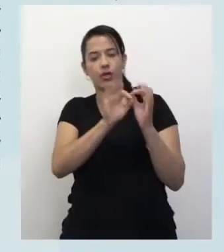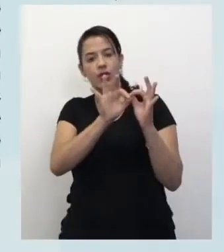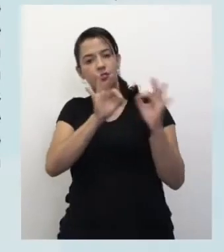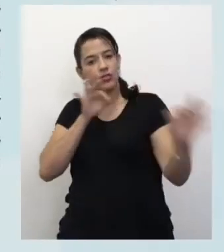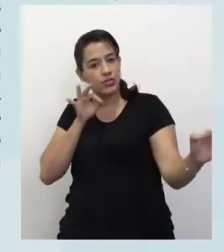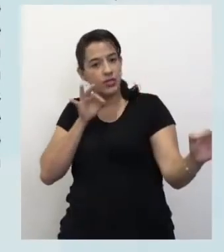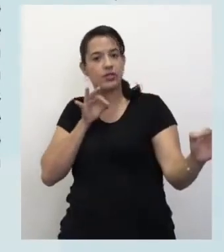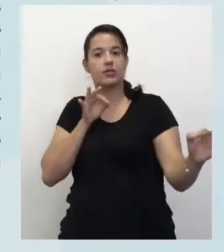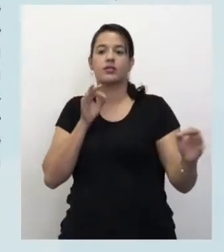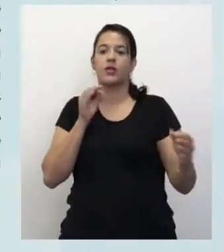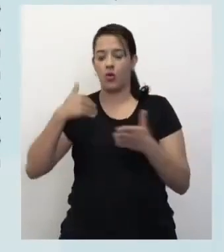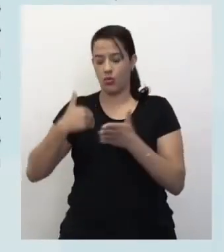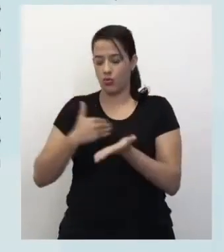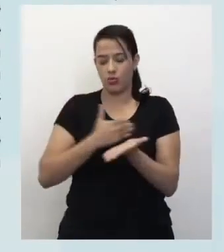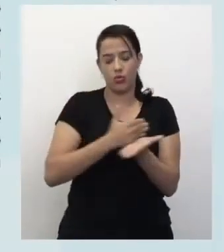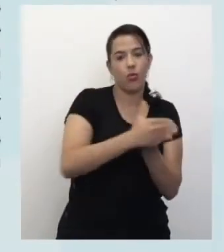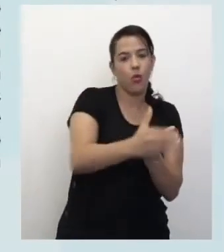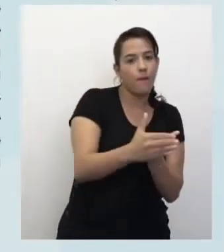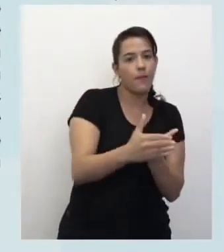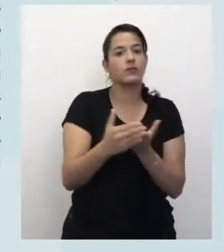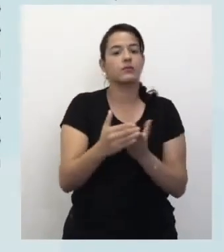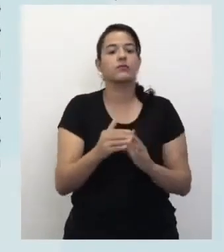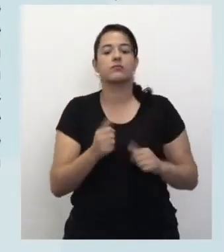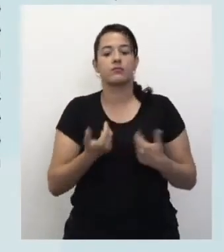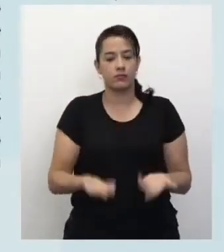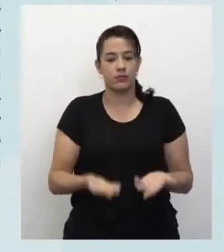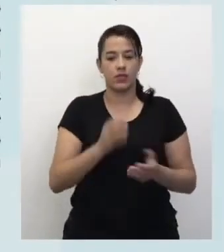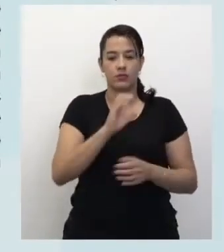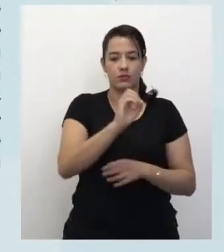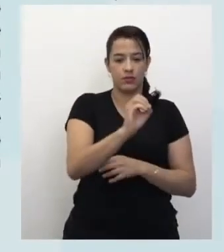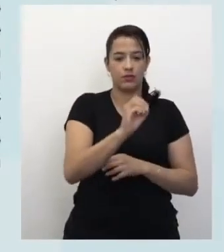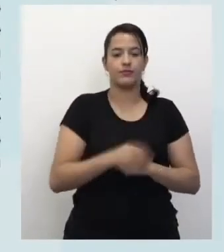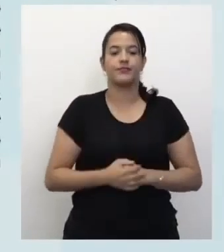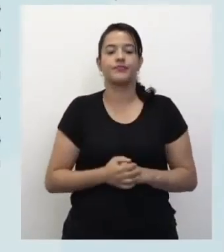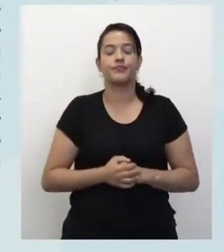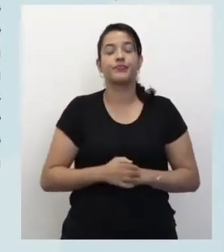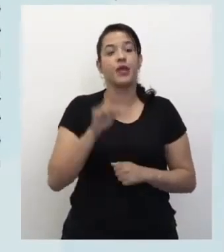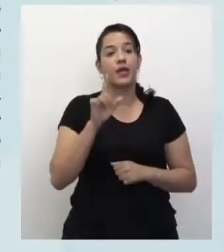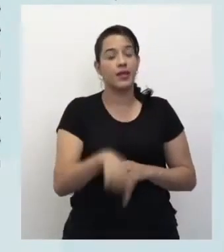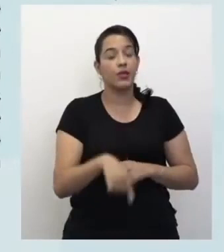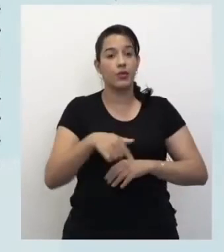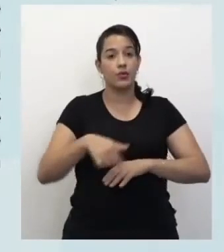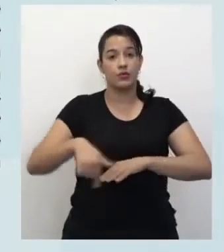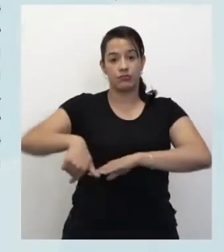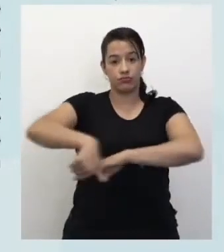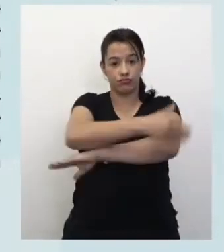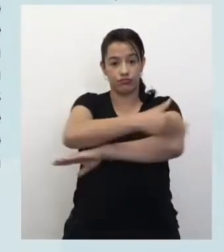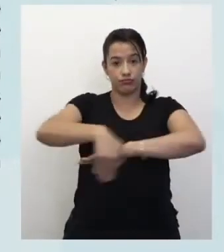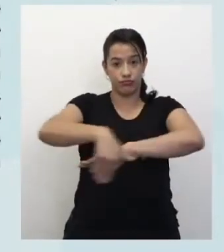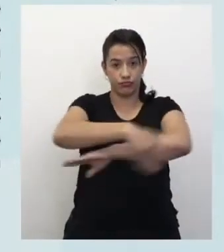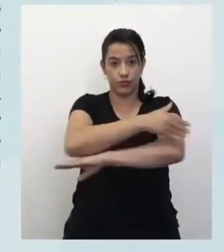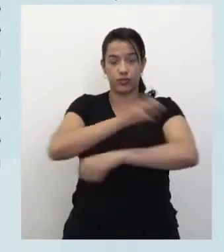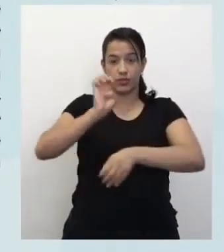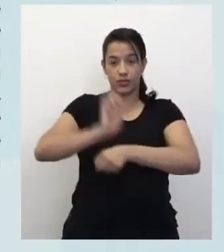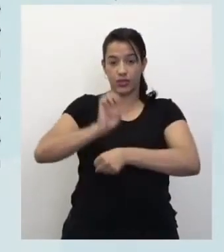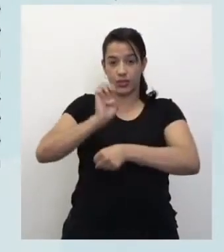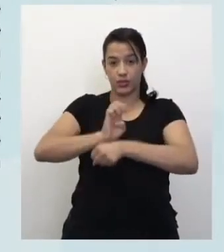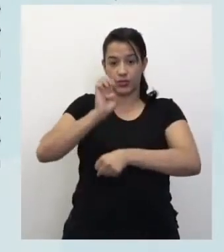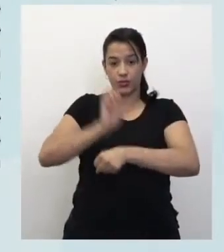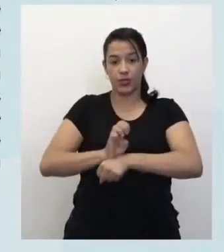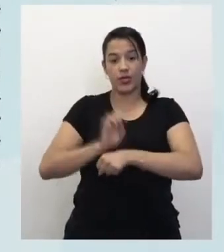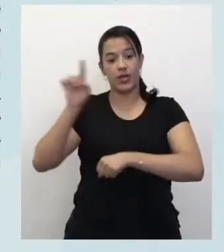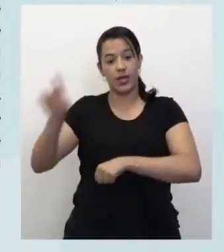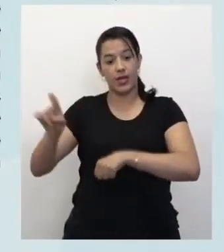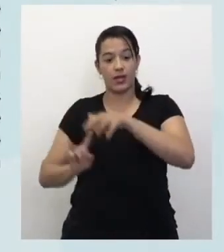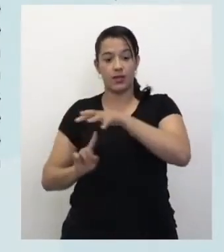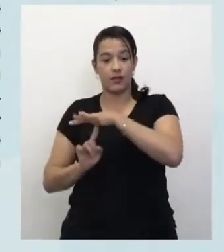relação ao marco inicial, denominado marco zero. Nas estradas estaduais paulistas, o marco zero está localizado na Praça